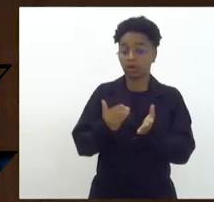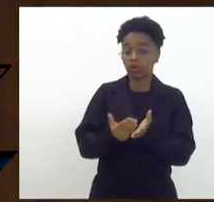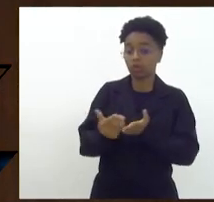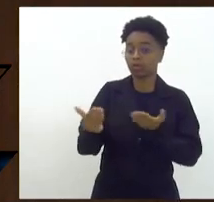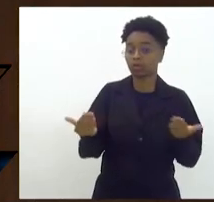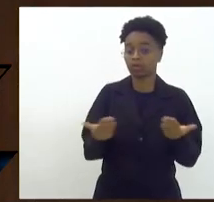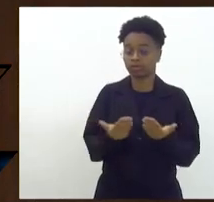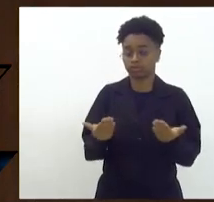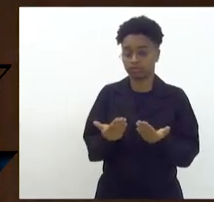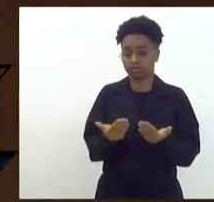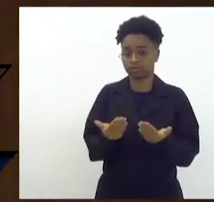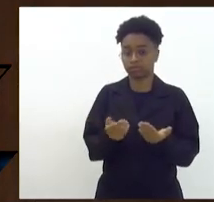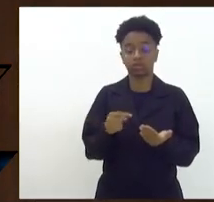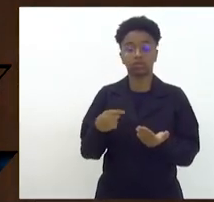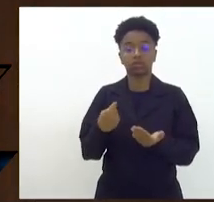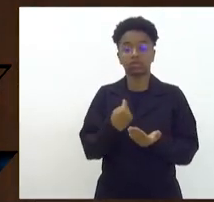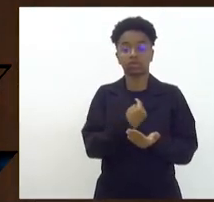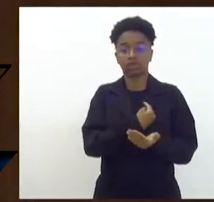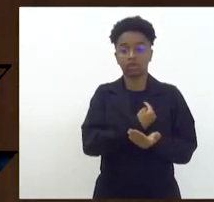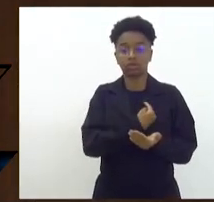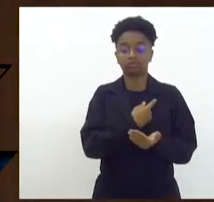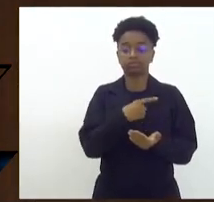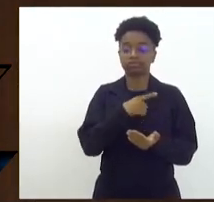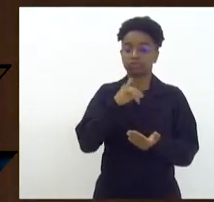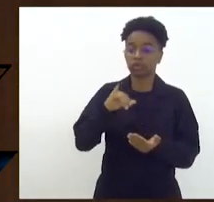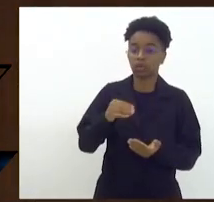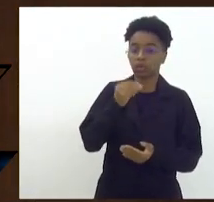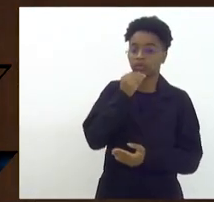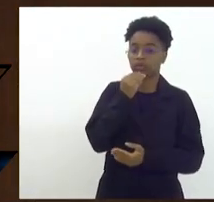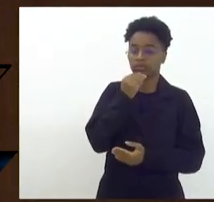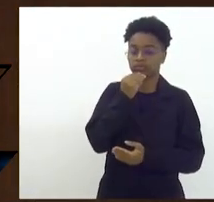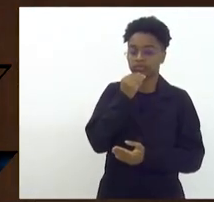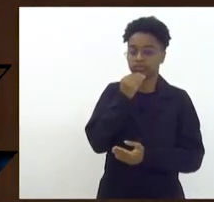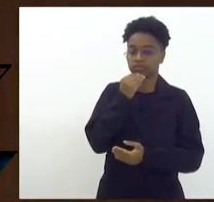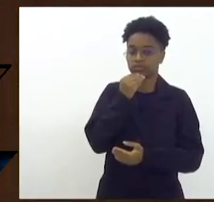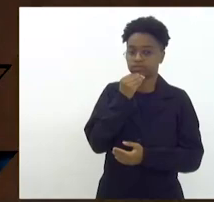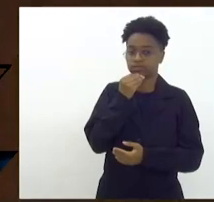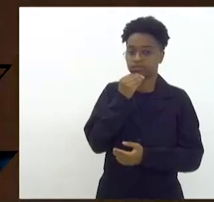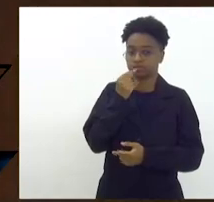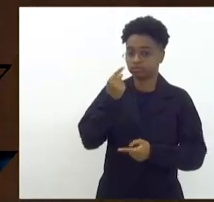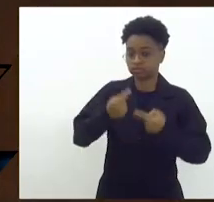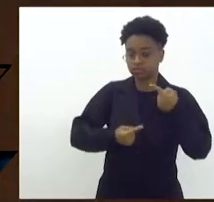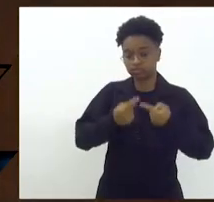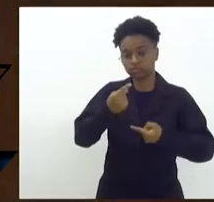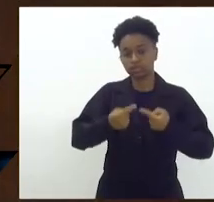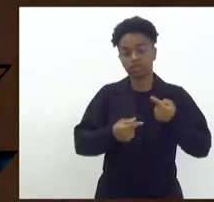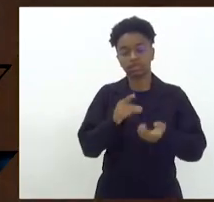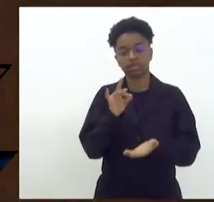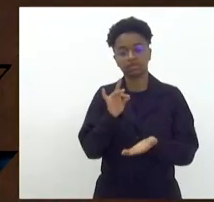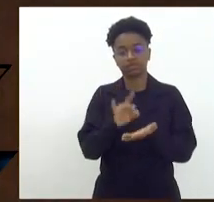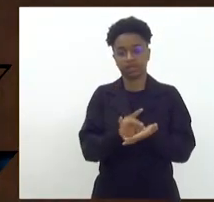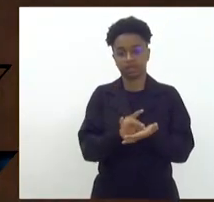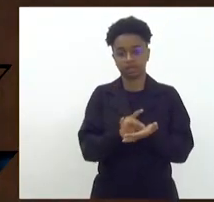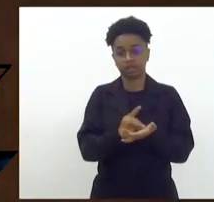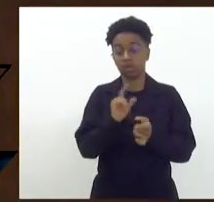partir desse momento nós temos oportunidade do deputado Luiz Paulo discutir de fato o que o regime de recuperação